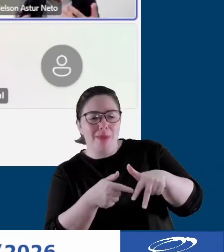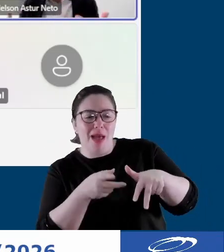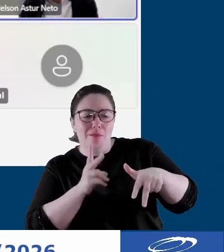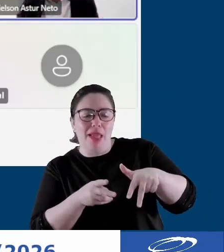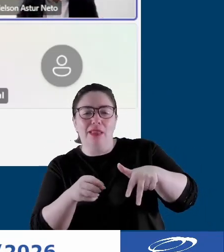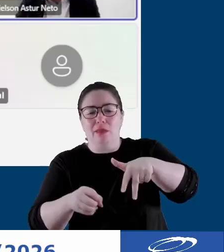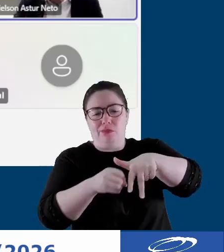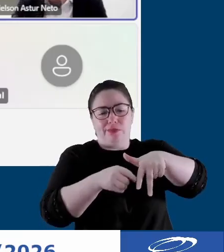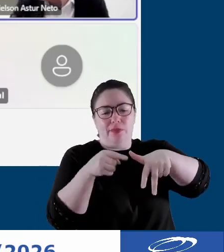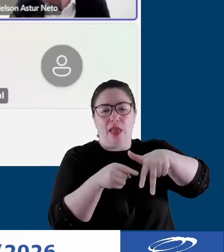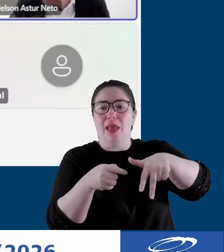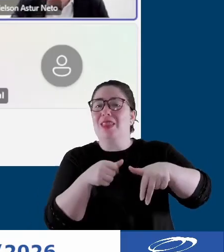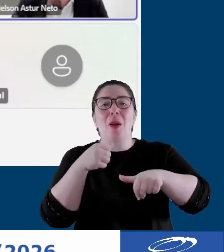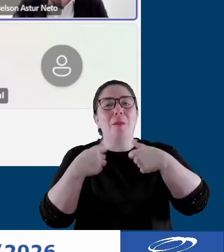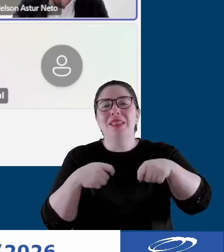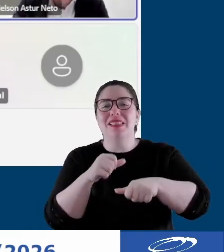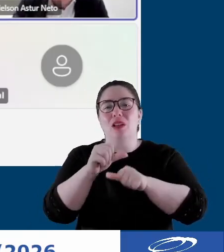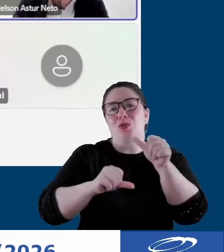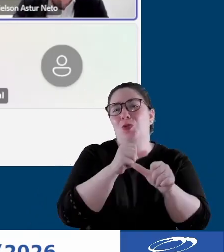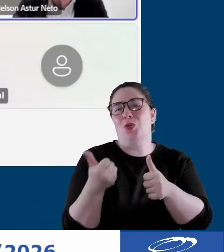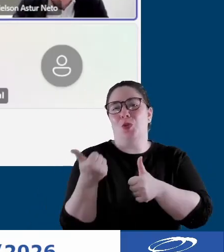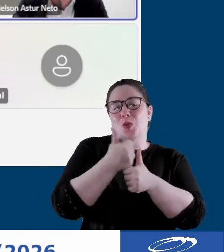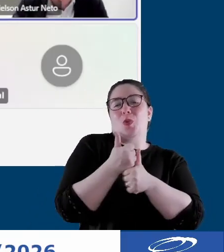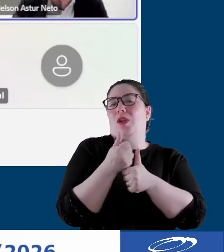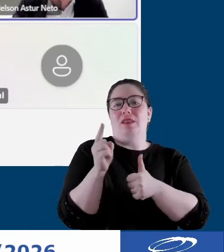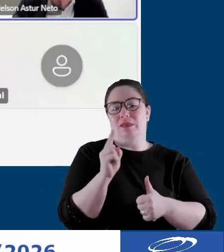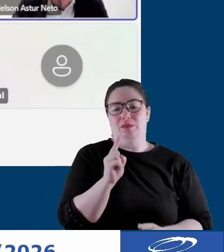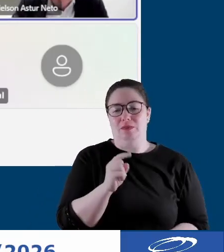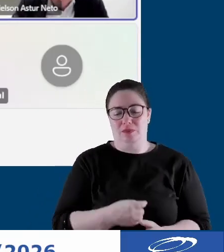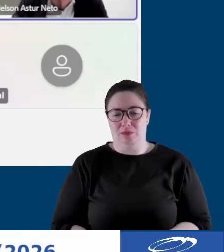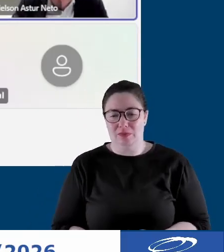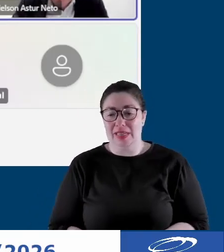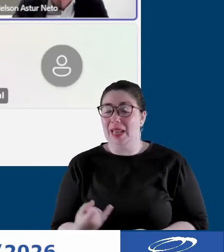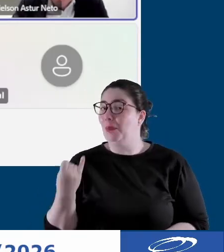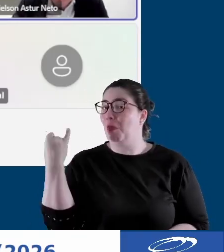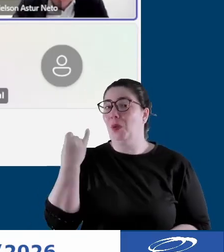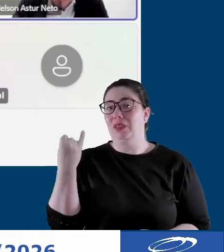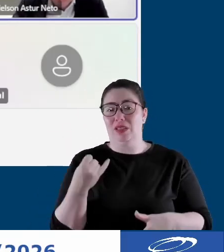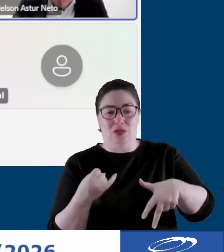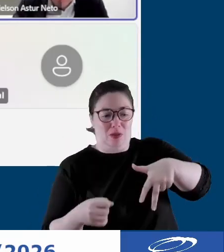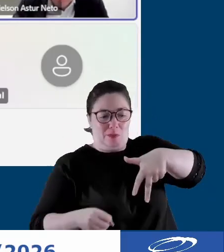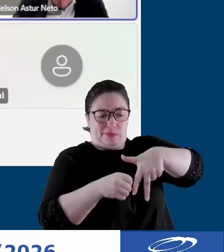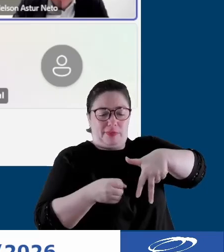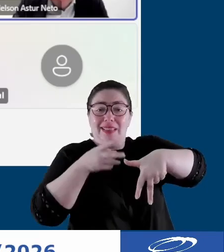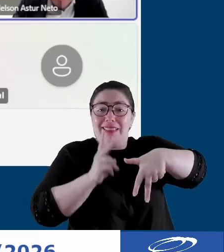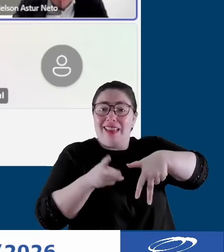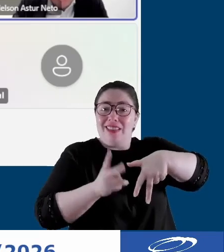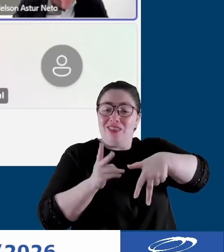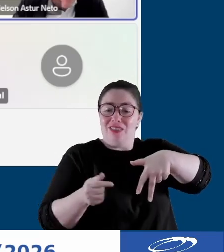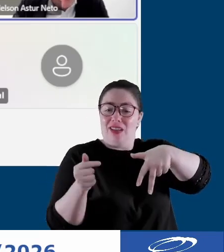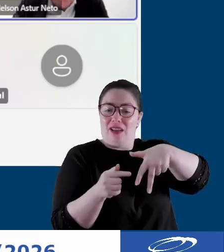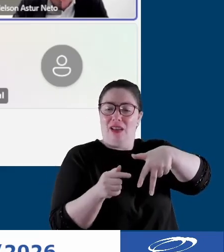O nosso entendimento como cirurgião da importância de deixar o implante versus simplesmente retirar